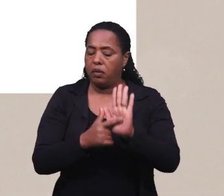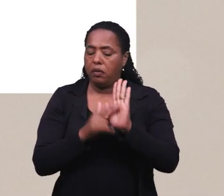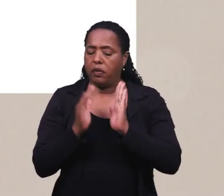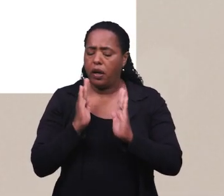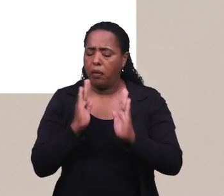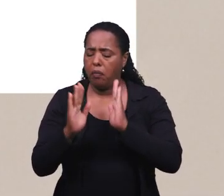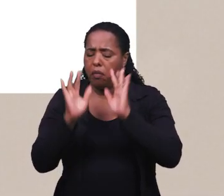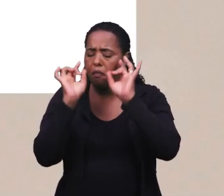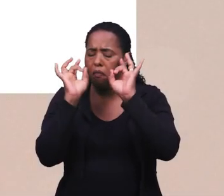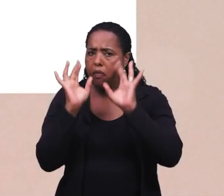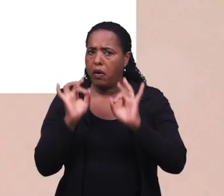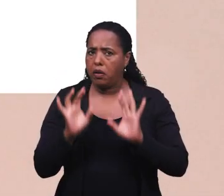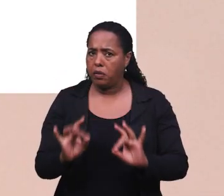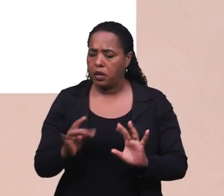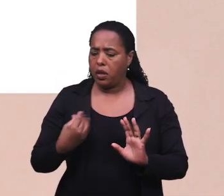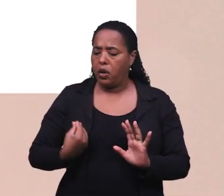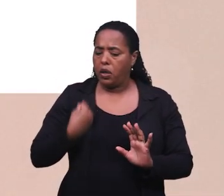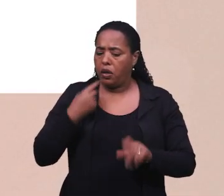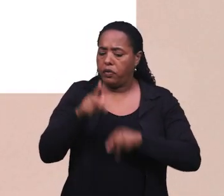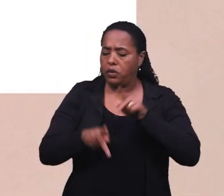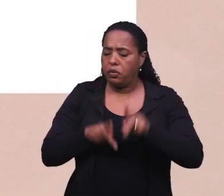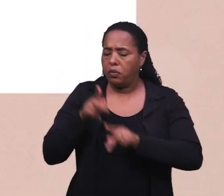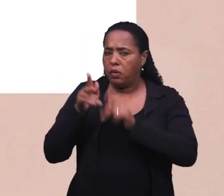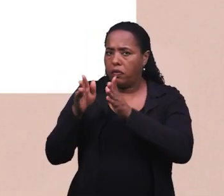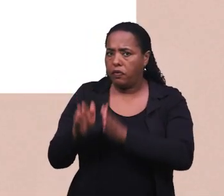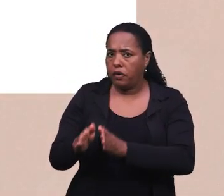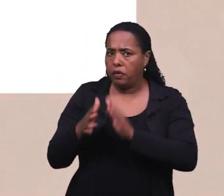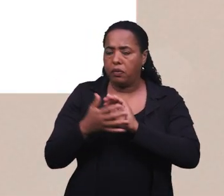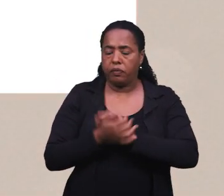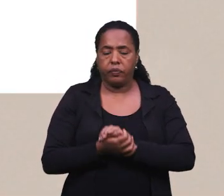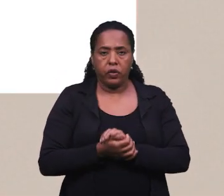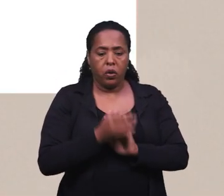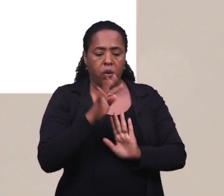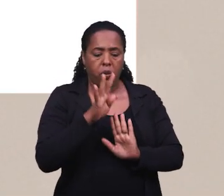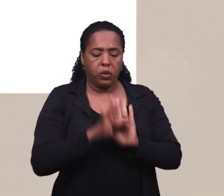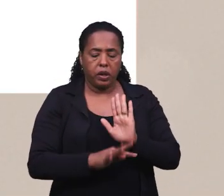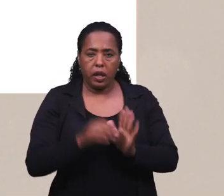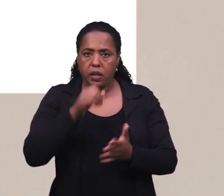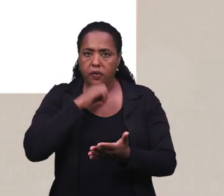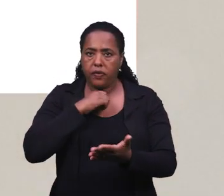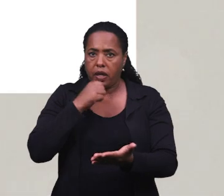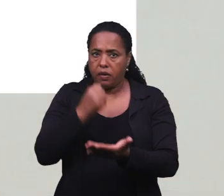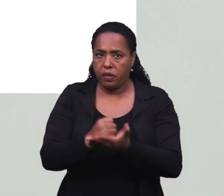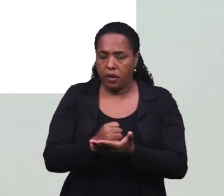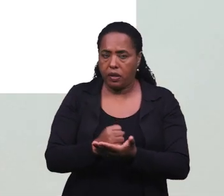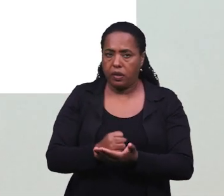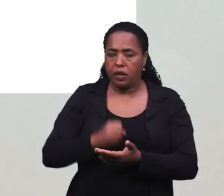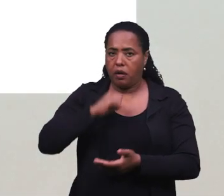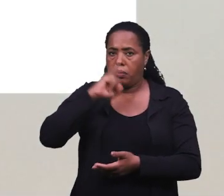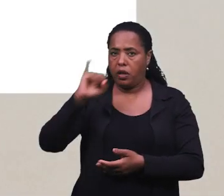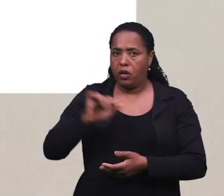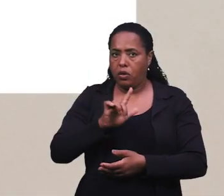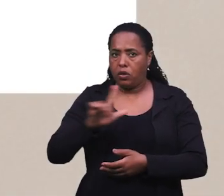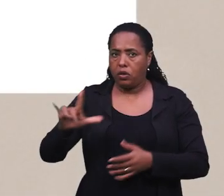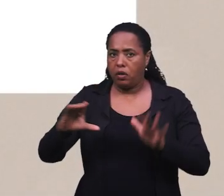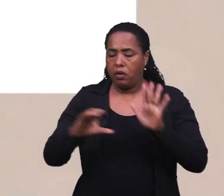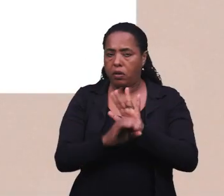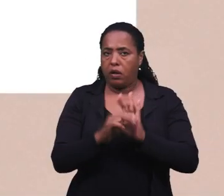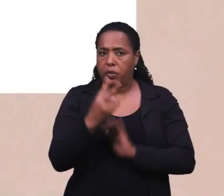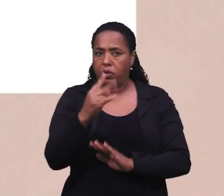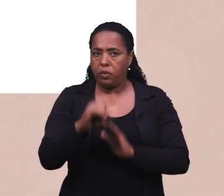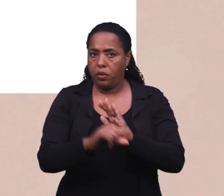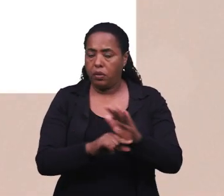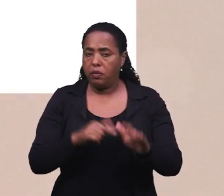meu Espírito sobre toda a carne. Os vossos filhos e vossas filhas profetizarão, os vossos velhos terão